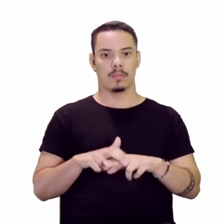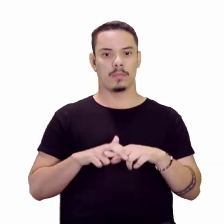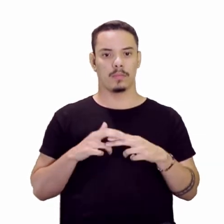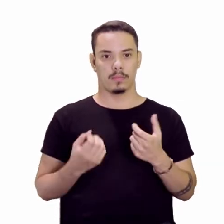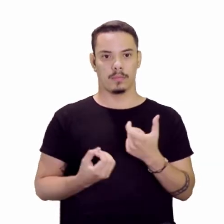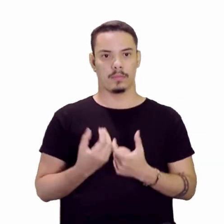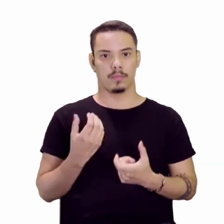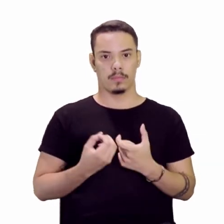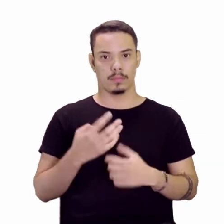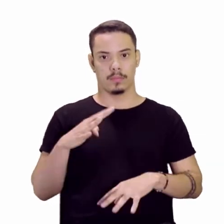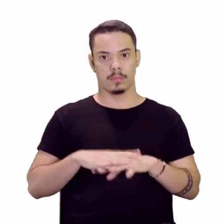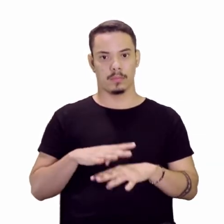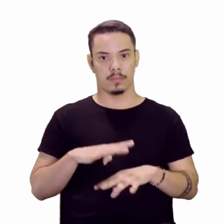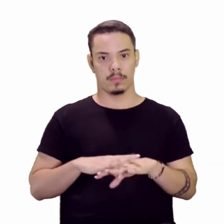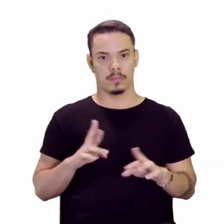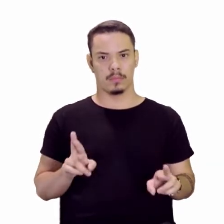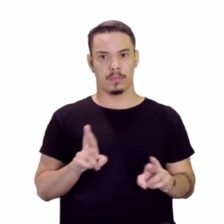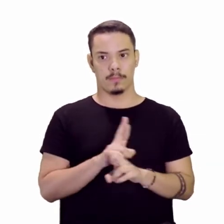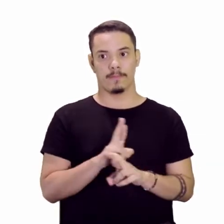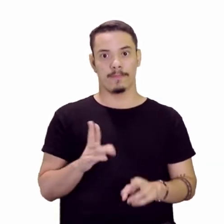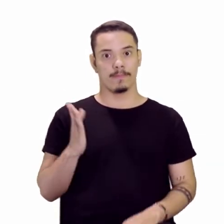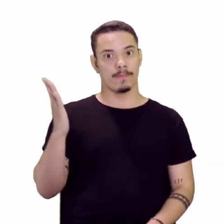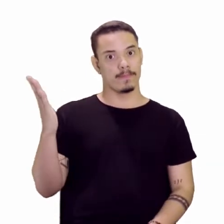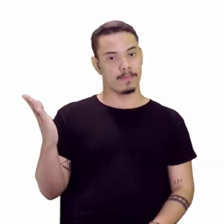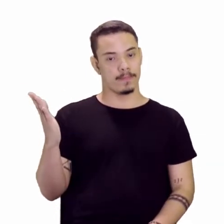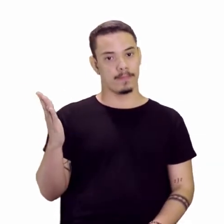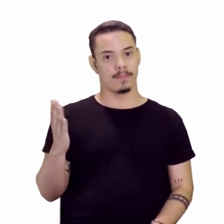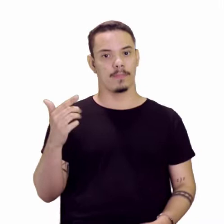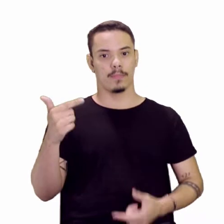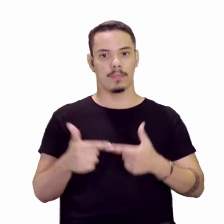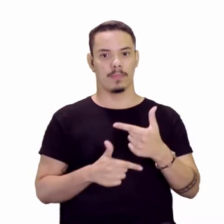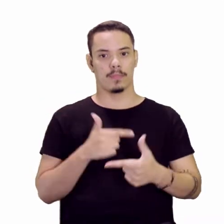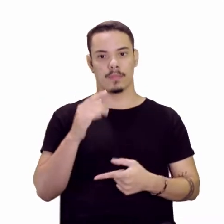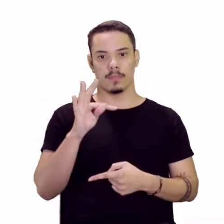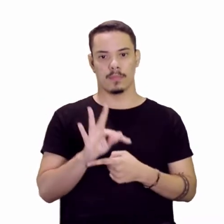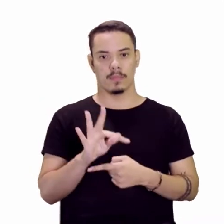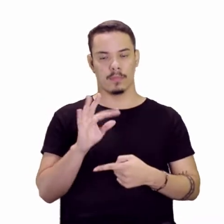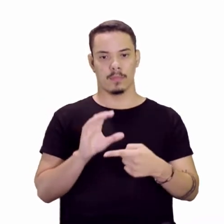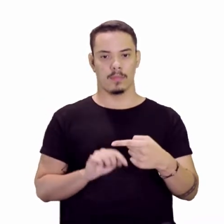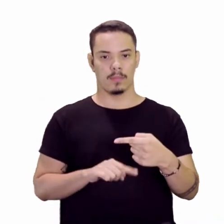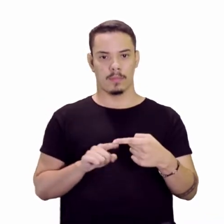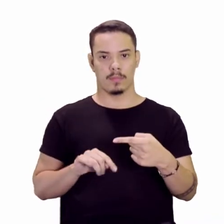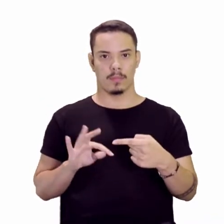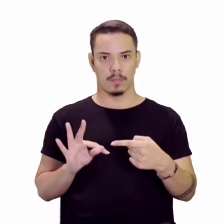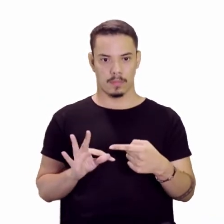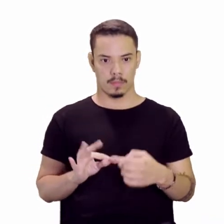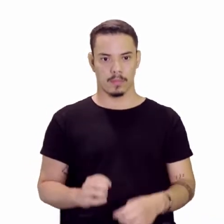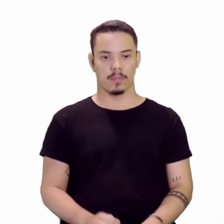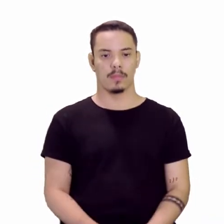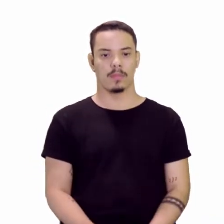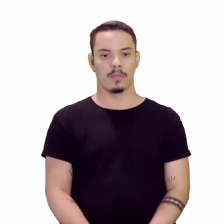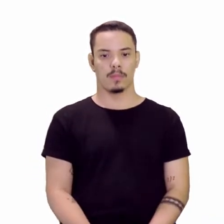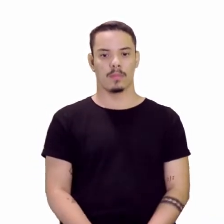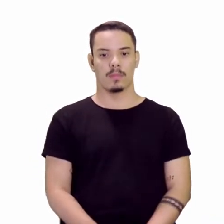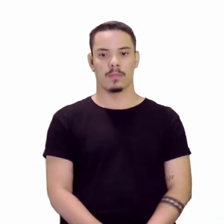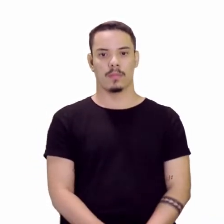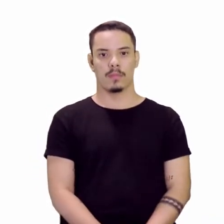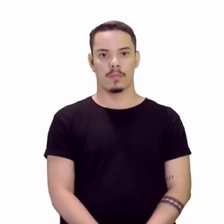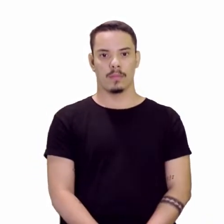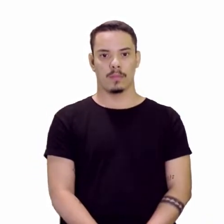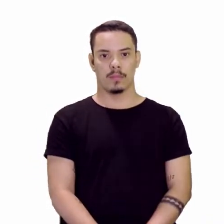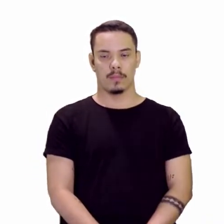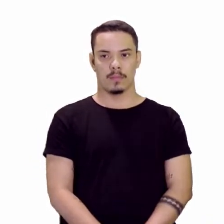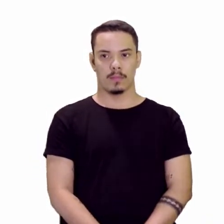matemática, né, para poder relacionar aquela dali, ó. Justamente, trabalho sobre intervalo de tempo. Matematicamente é assim que funciona. Tá ali,